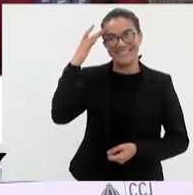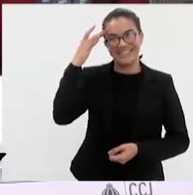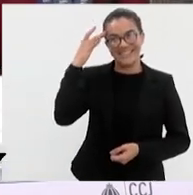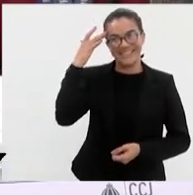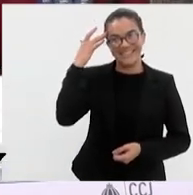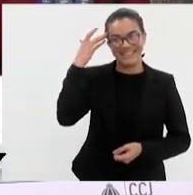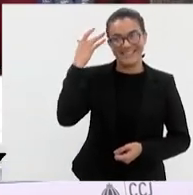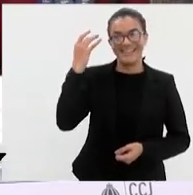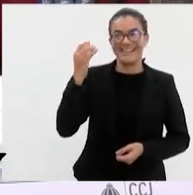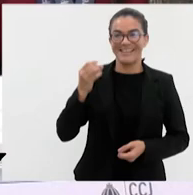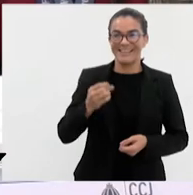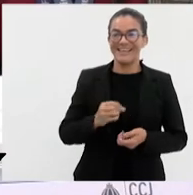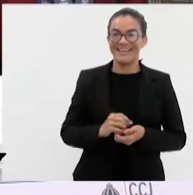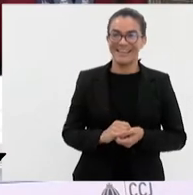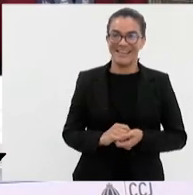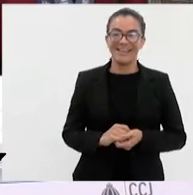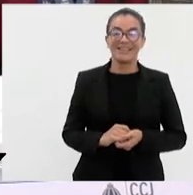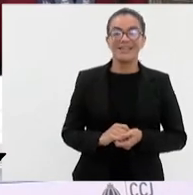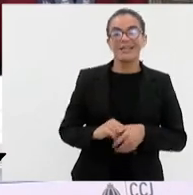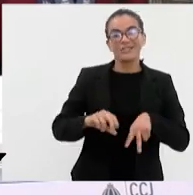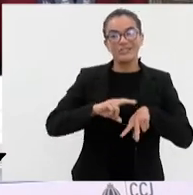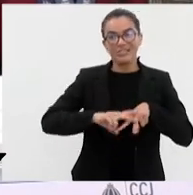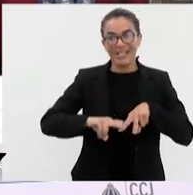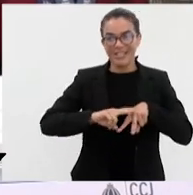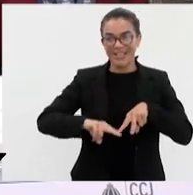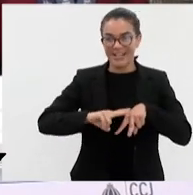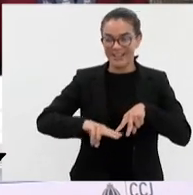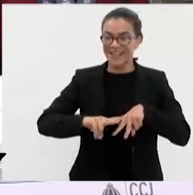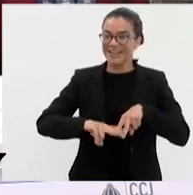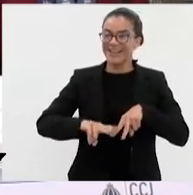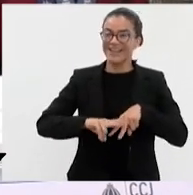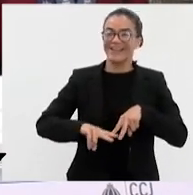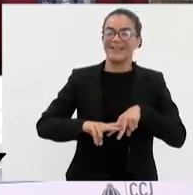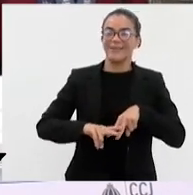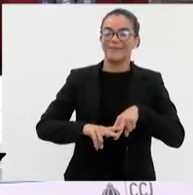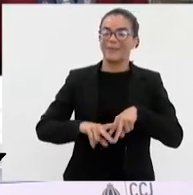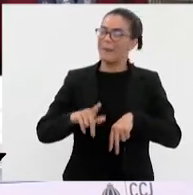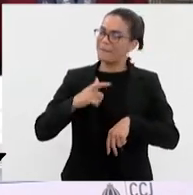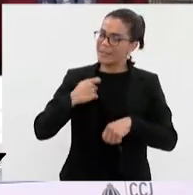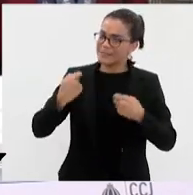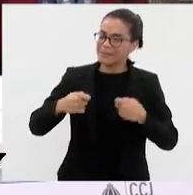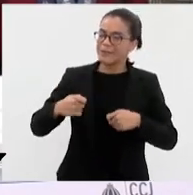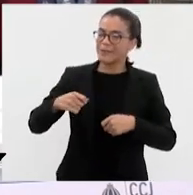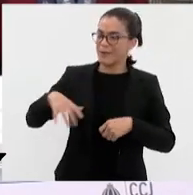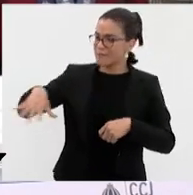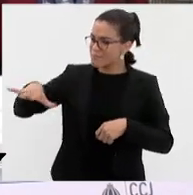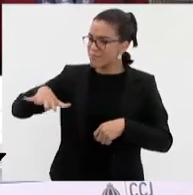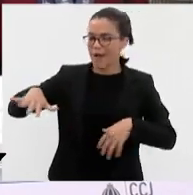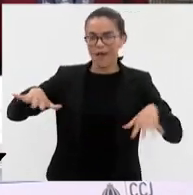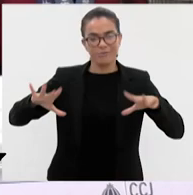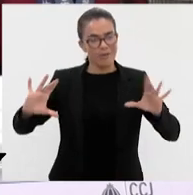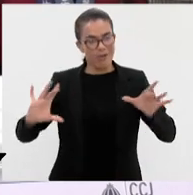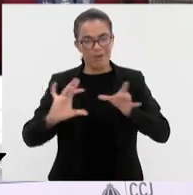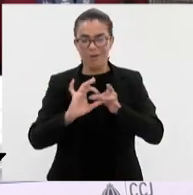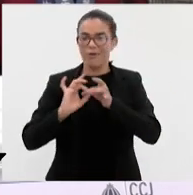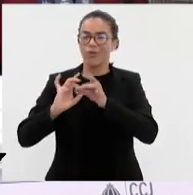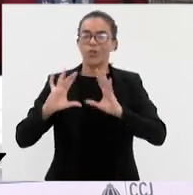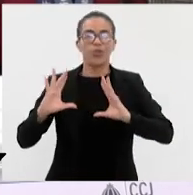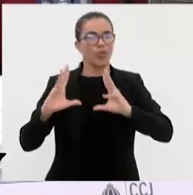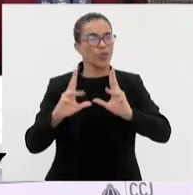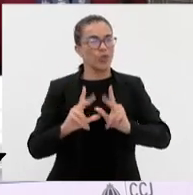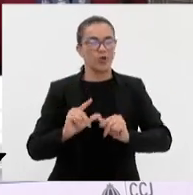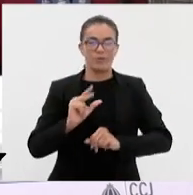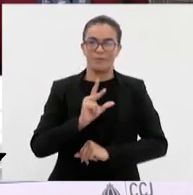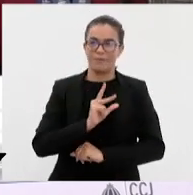escolhas, sobretudo as escolhas de gênero. Elas precisam ter os seus espaços, como todos. Todos merecem isso. E nós temos